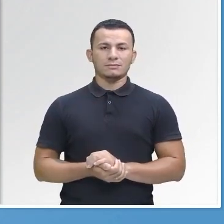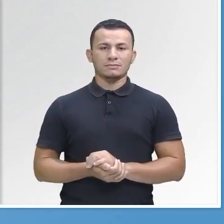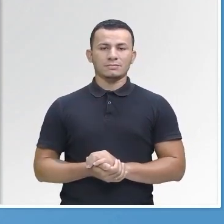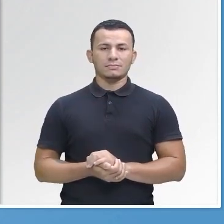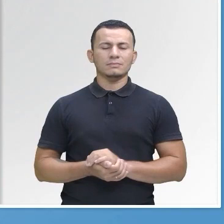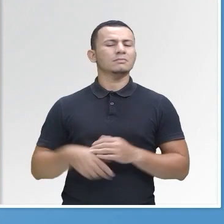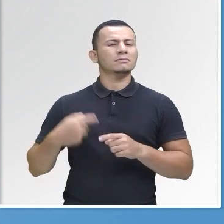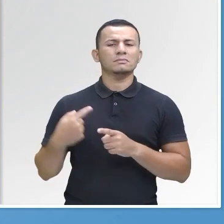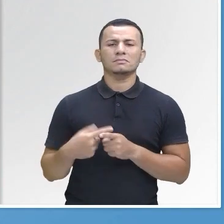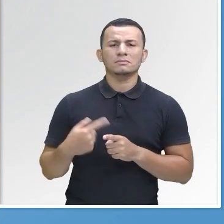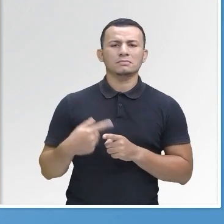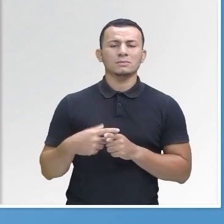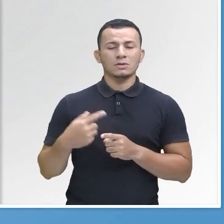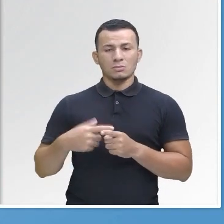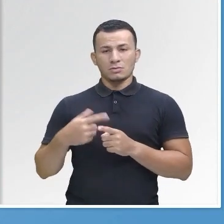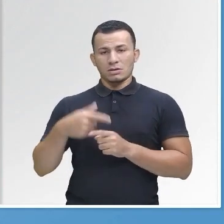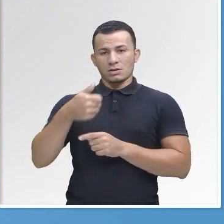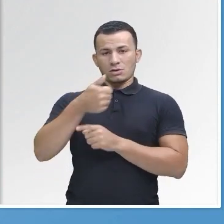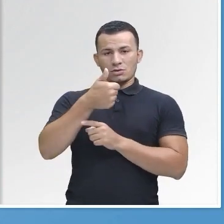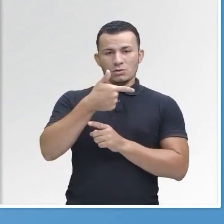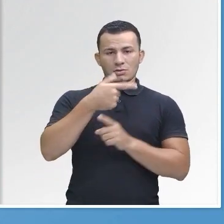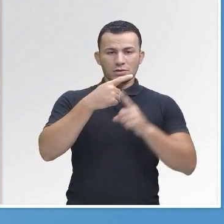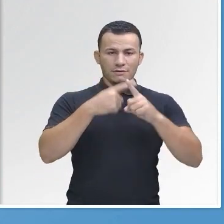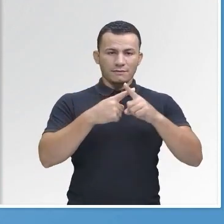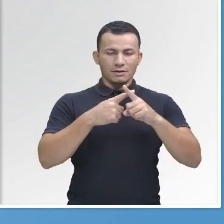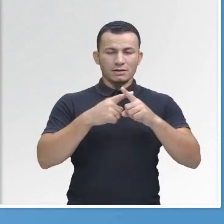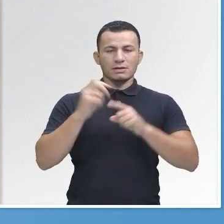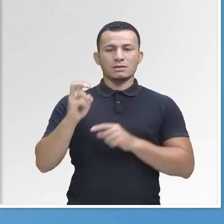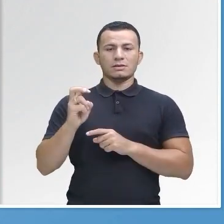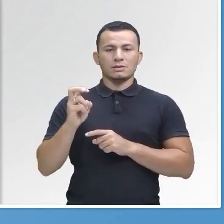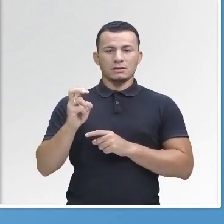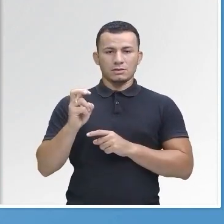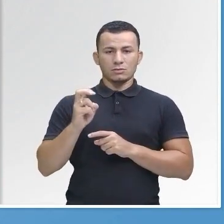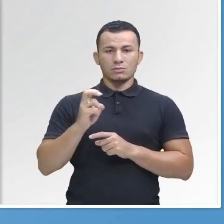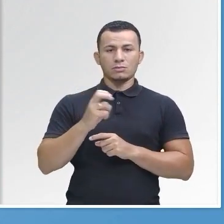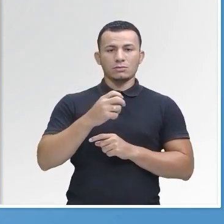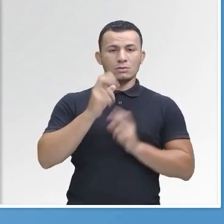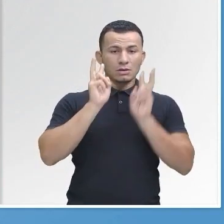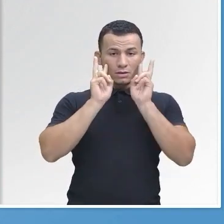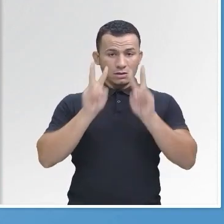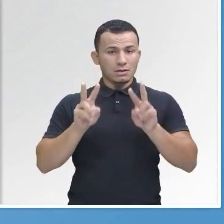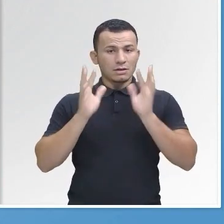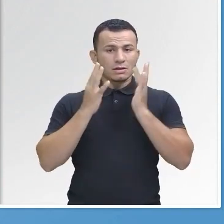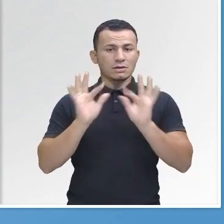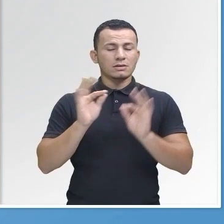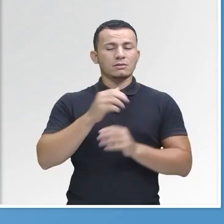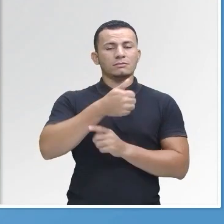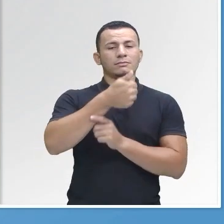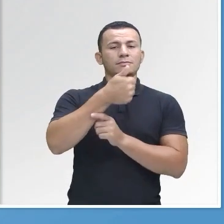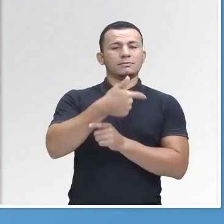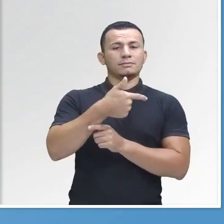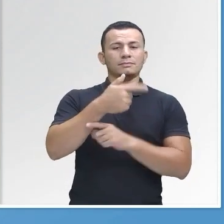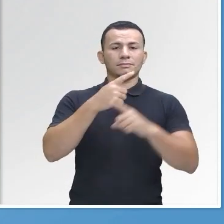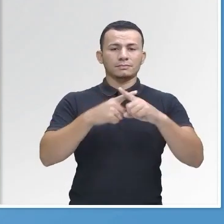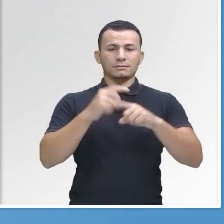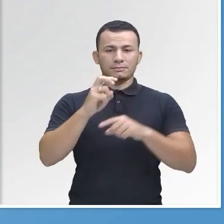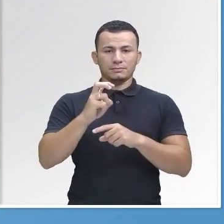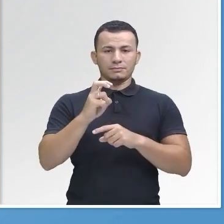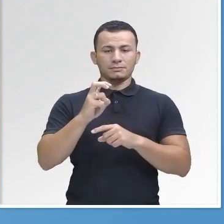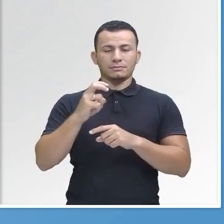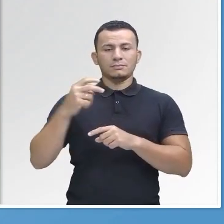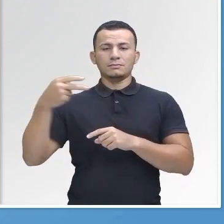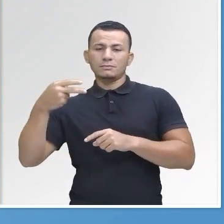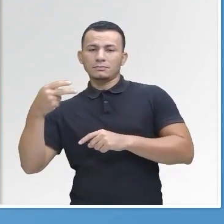Por quê? Porque 12 vezes 5, olha aqui, ó. De olho aqui, ó. 12 vezes 5 é 60.